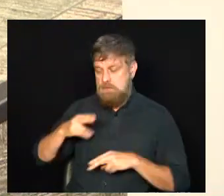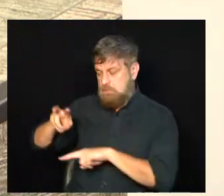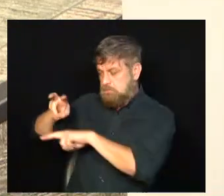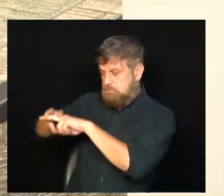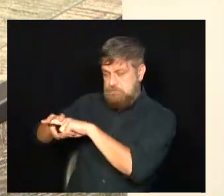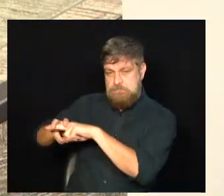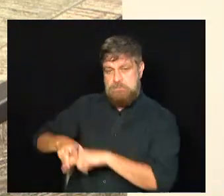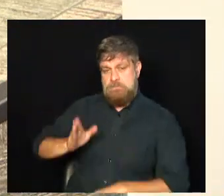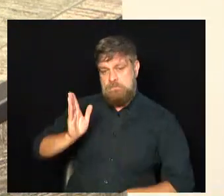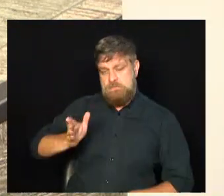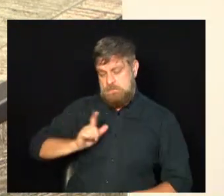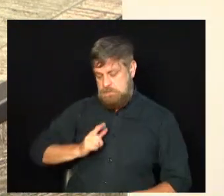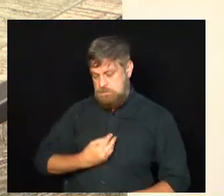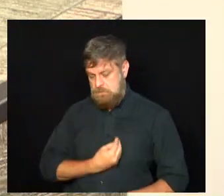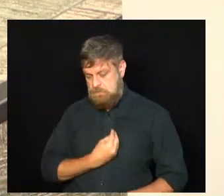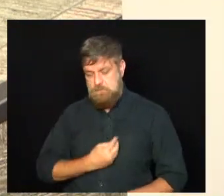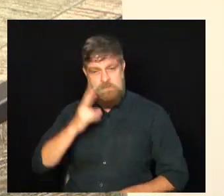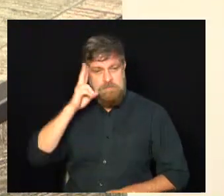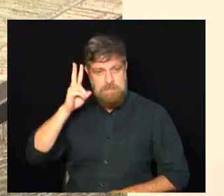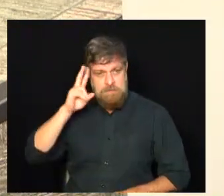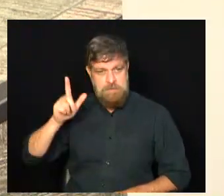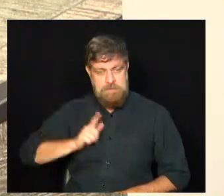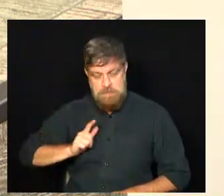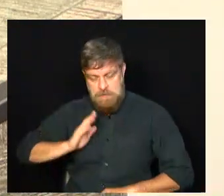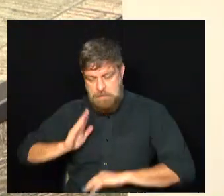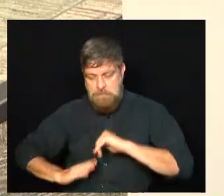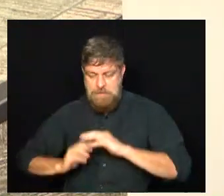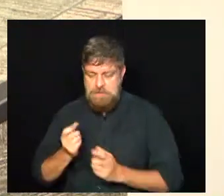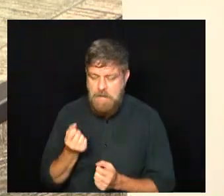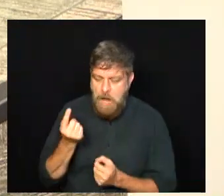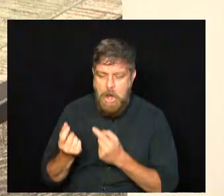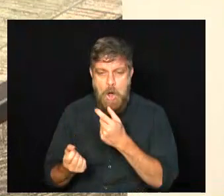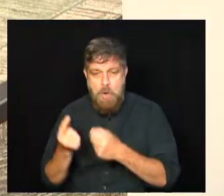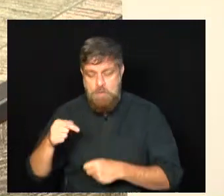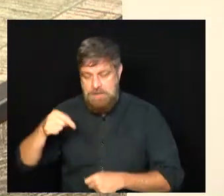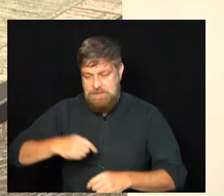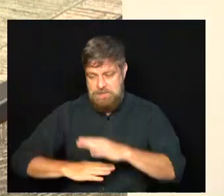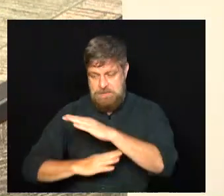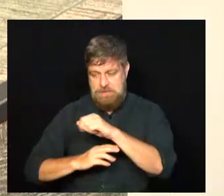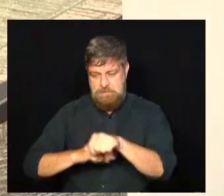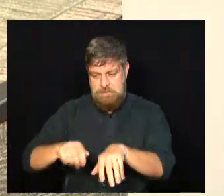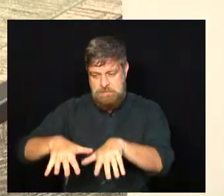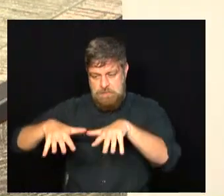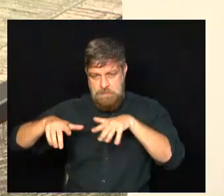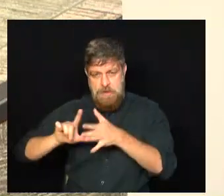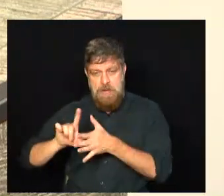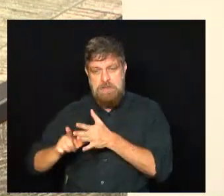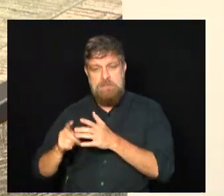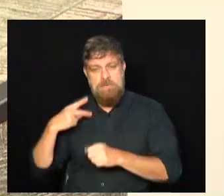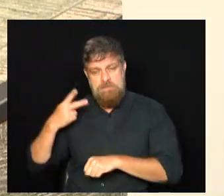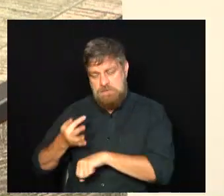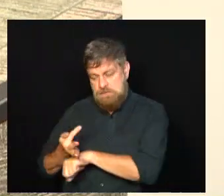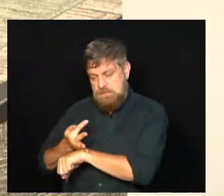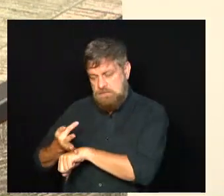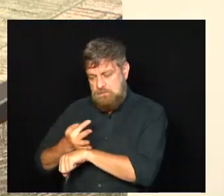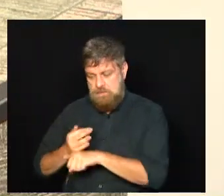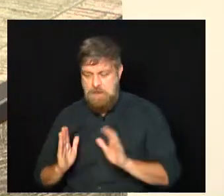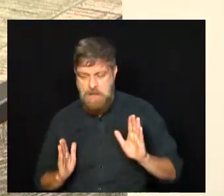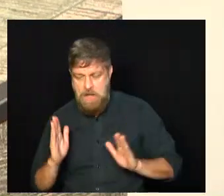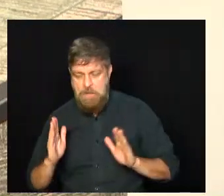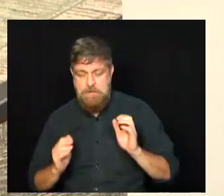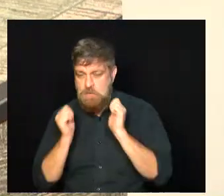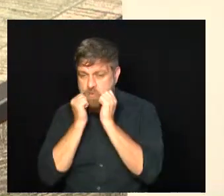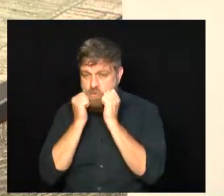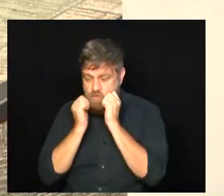plenário, mas lembrando que apesar de algumas atividades aqui no plenário, após o recesso parlamentar do mês de julho, já